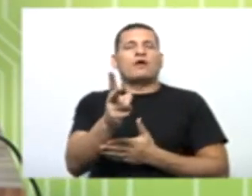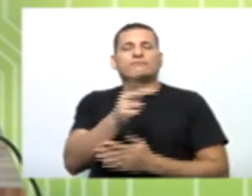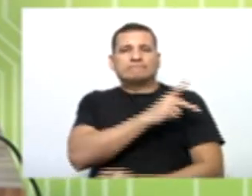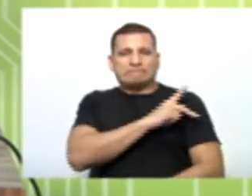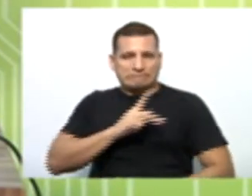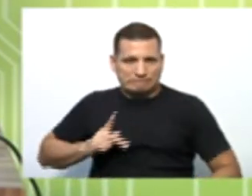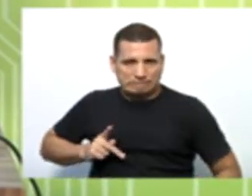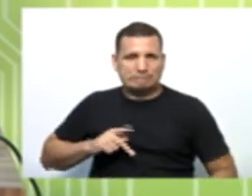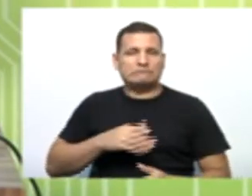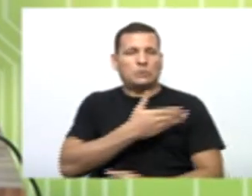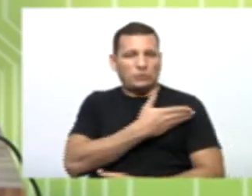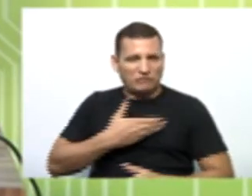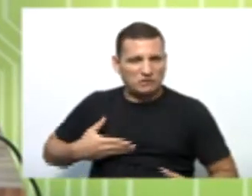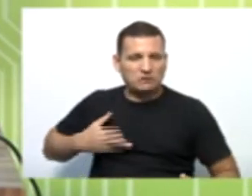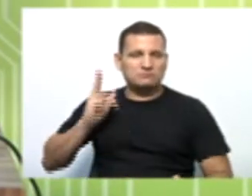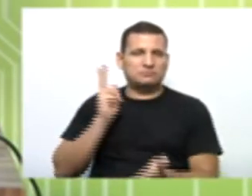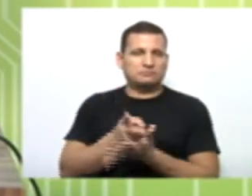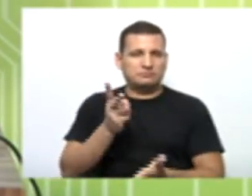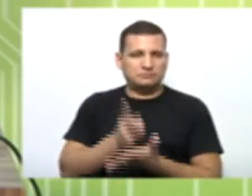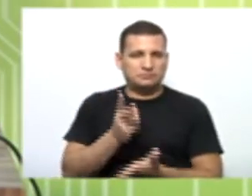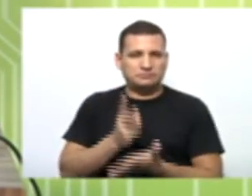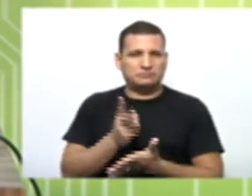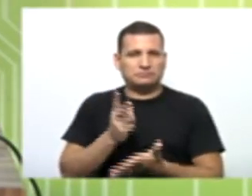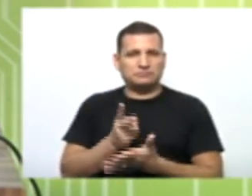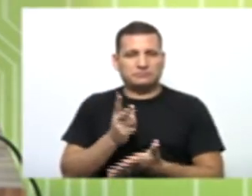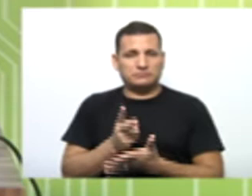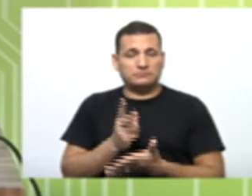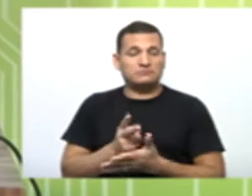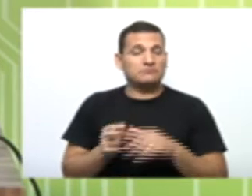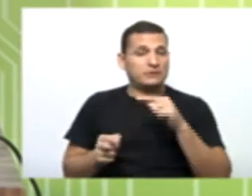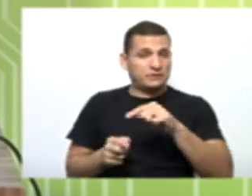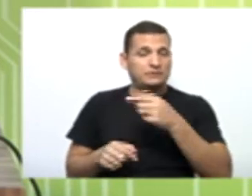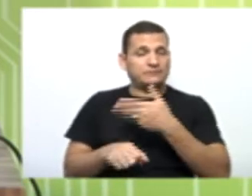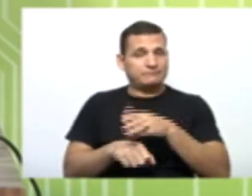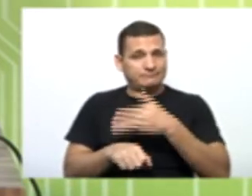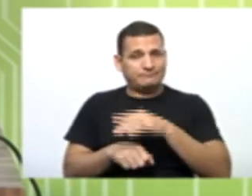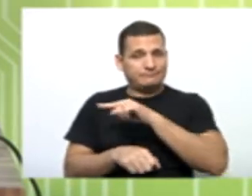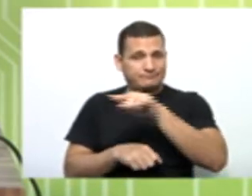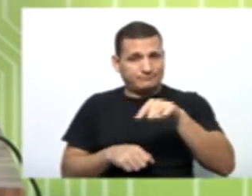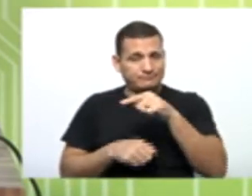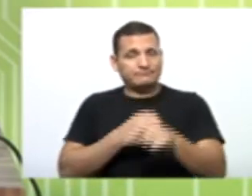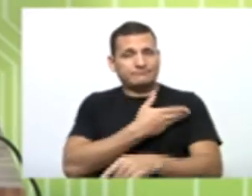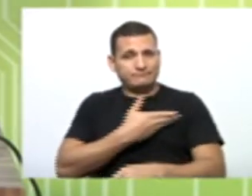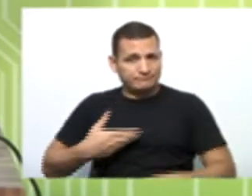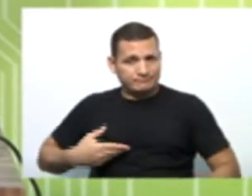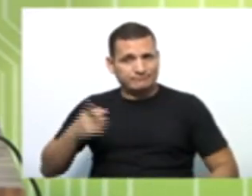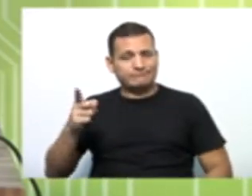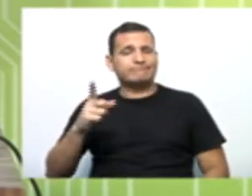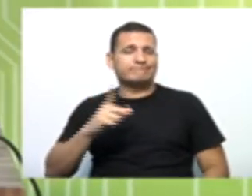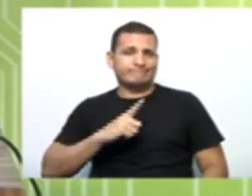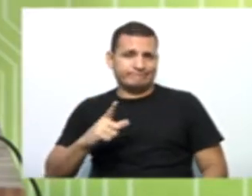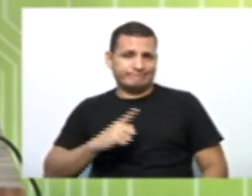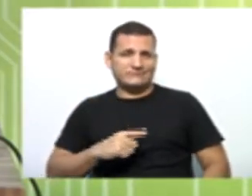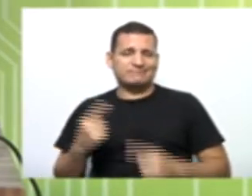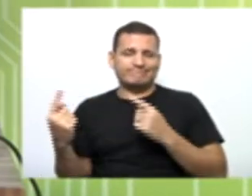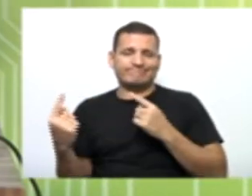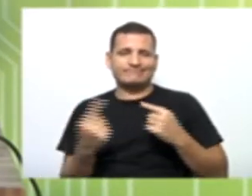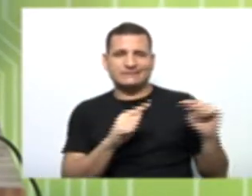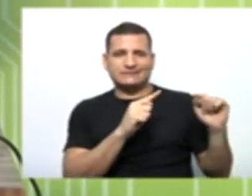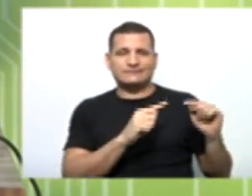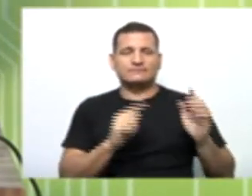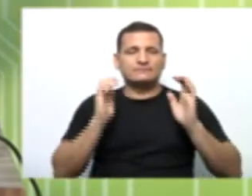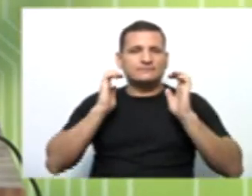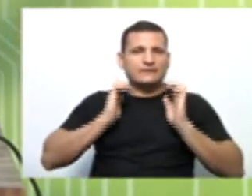esses governos, a prática, né, cotidiana desses governos, e essa prática ela fere a ética